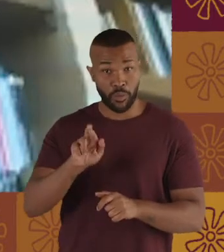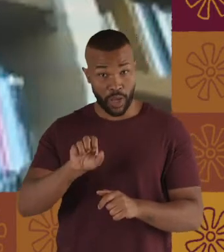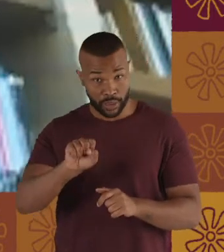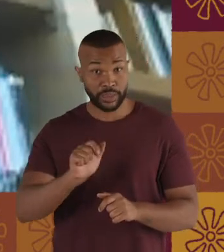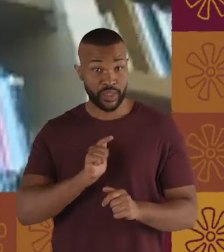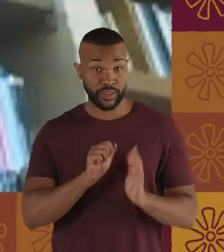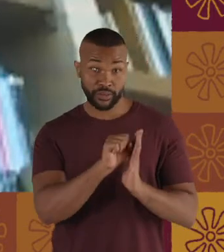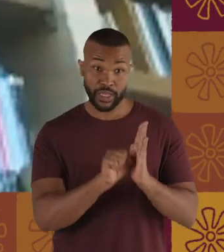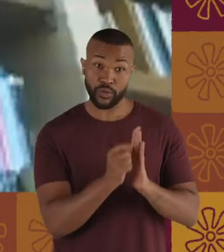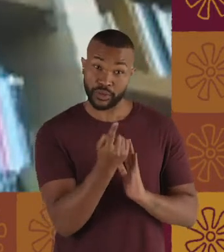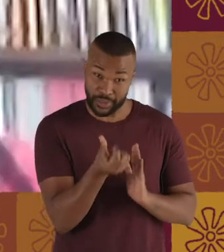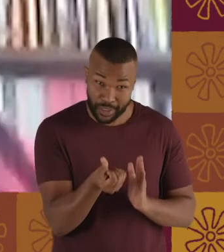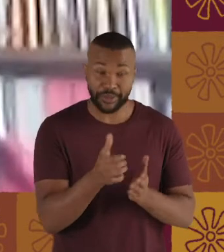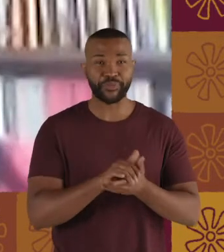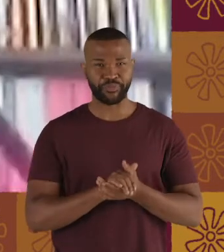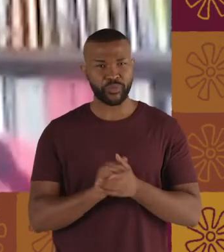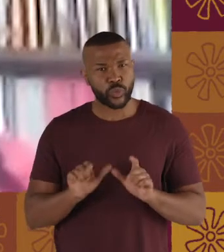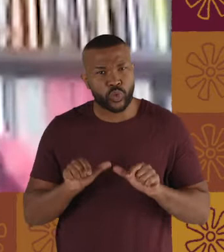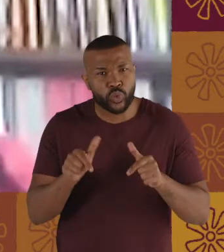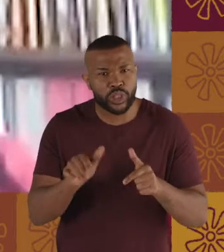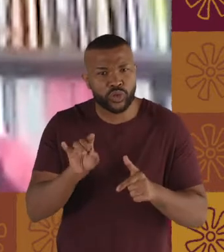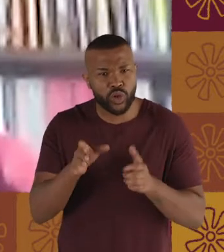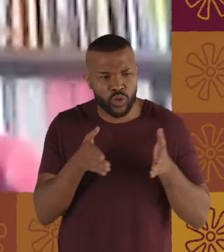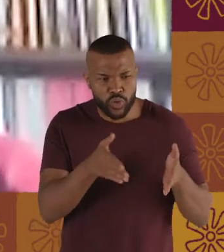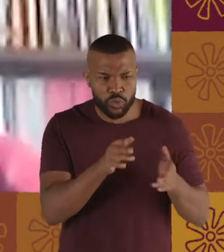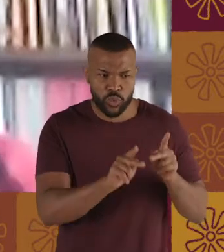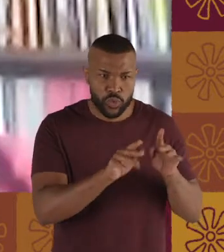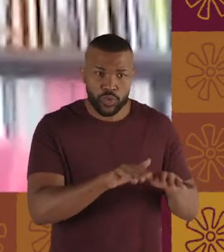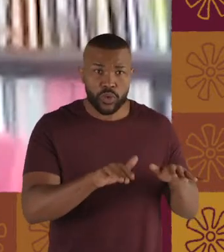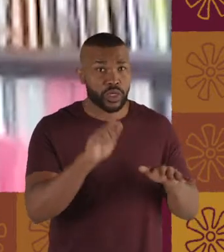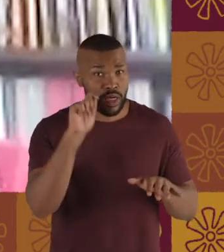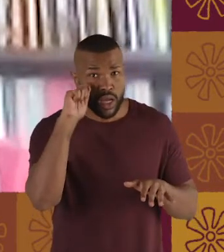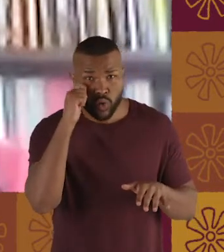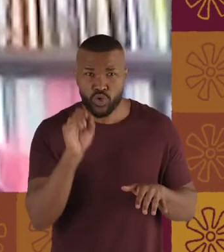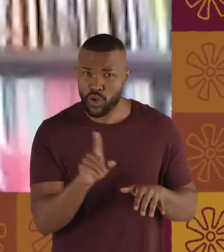no século XVI. Que essa luta não se restringe só à população negra. Então, é nesse sentido que a gente